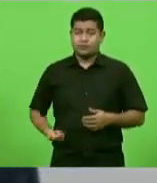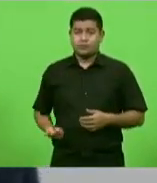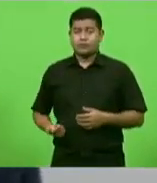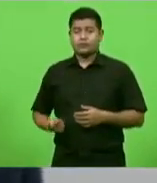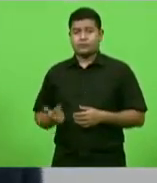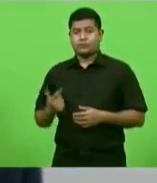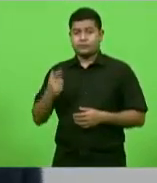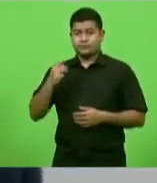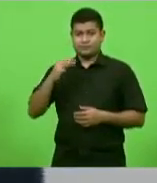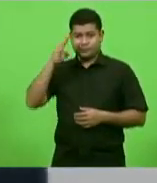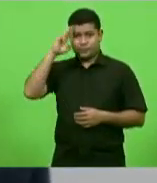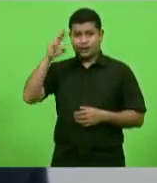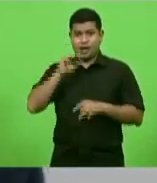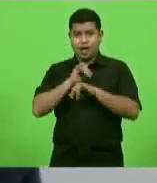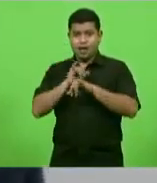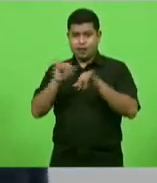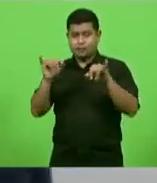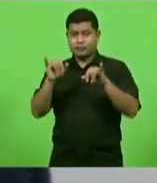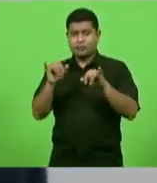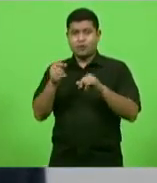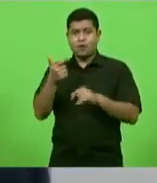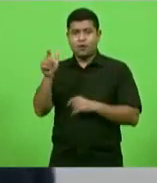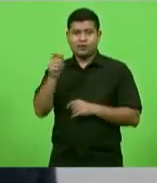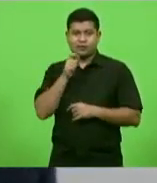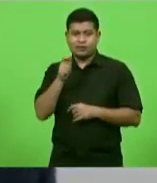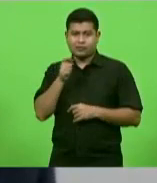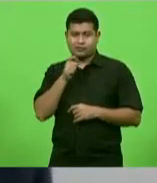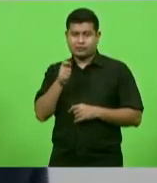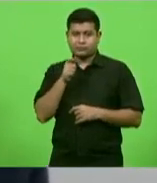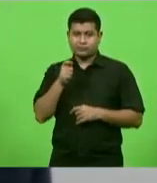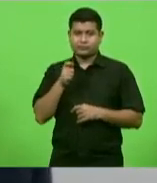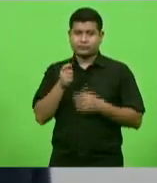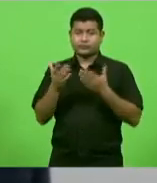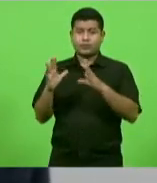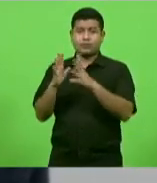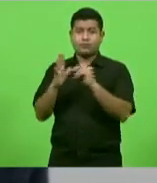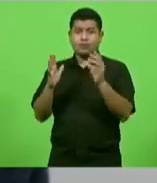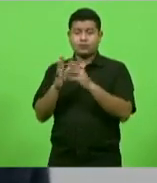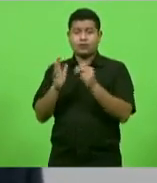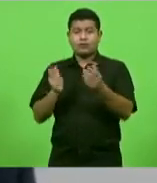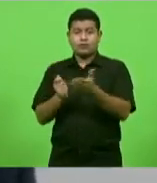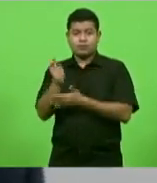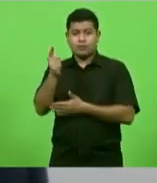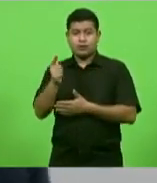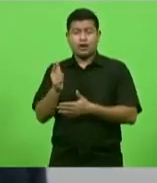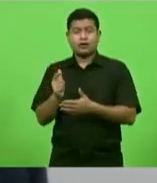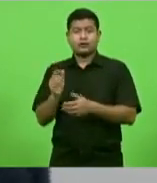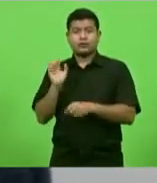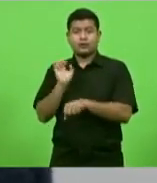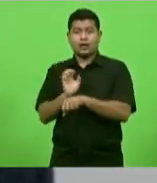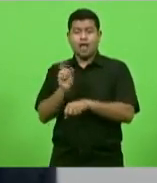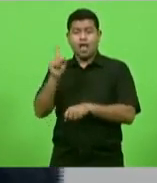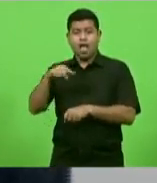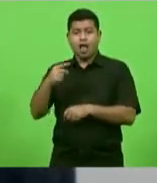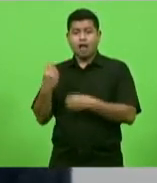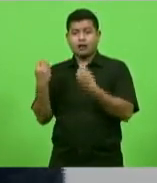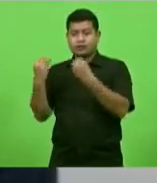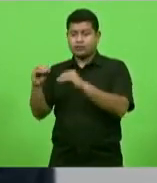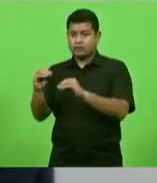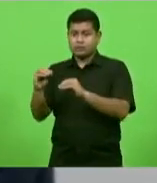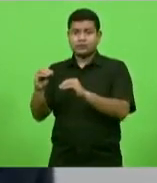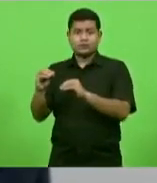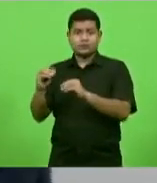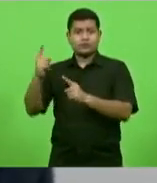responde à imprensa em uma outra coletiva a respeito de que o modelo comprado pelo Estado era do tipo fixo. É uma